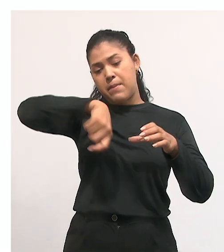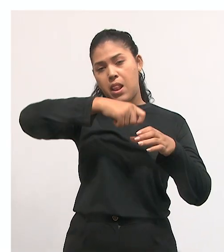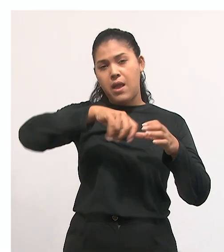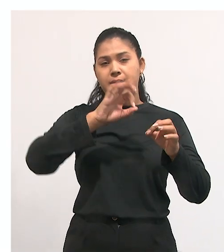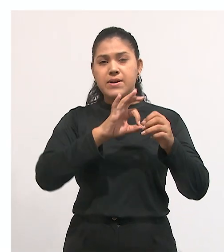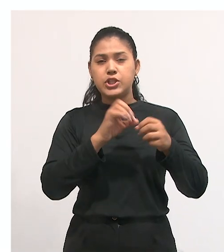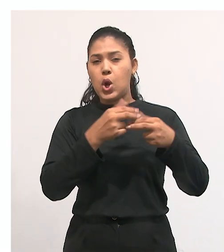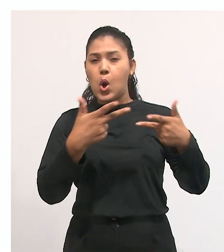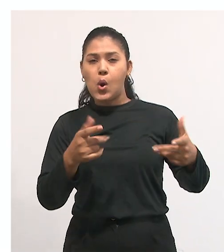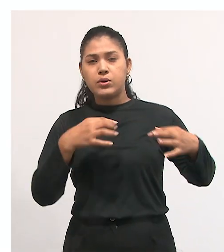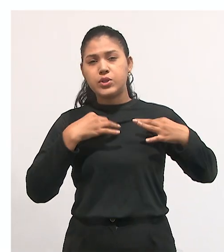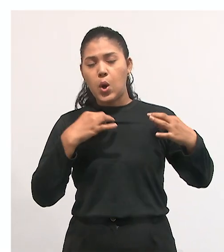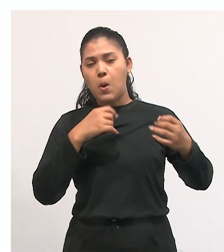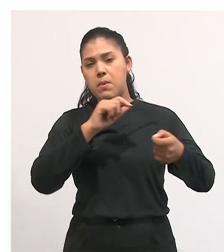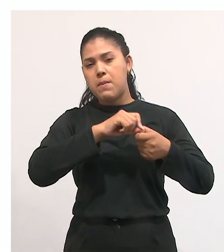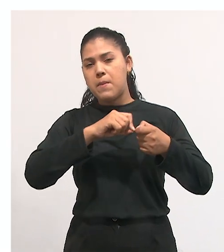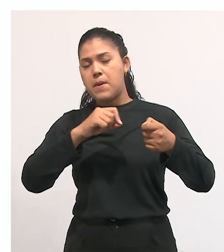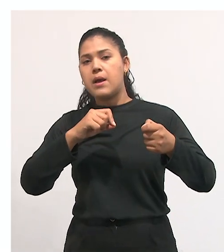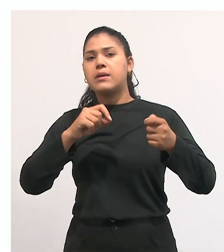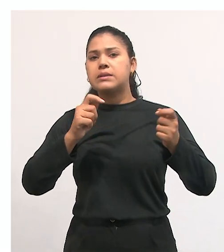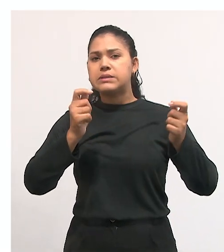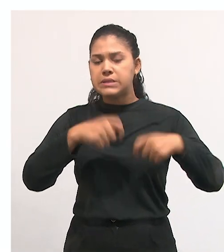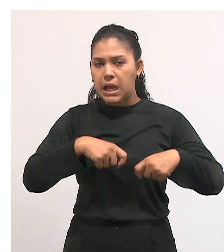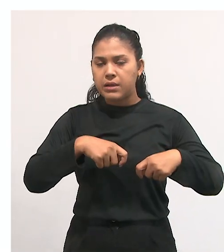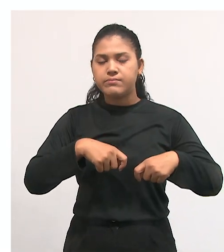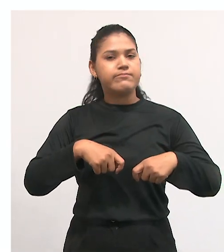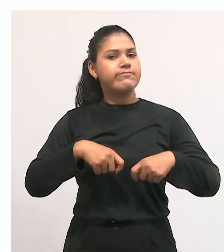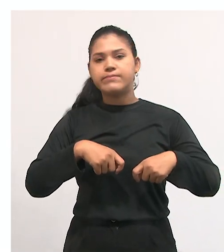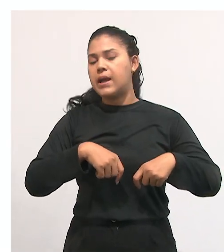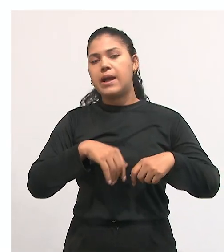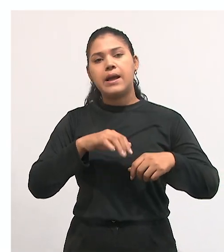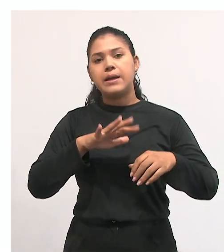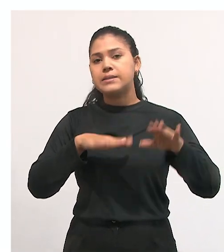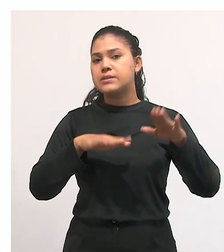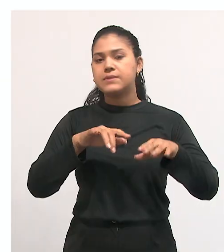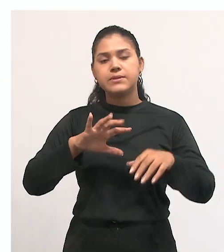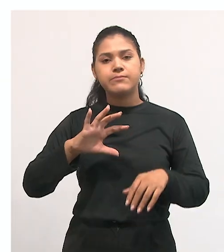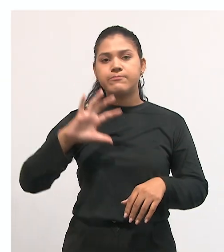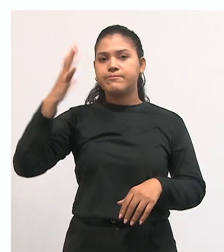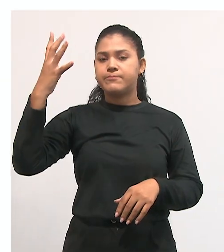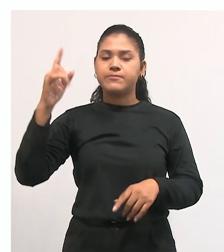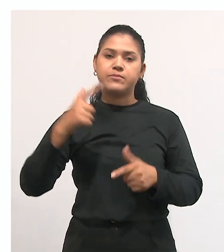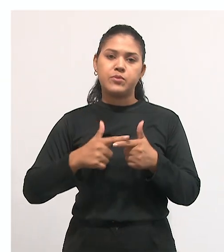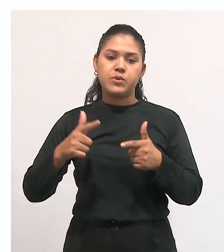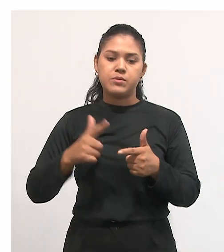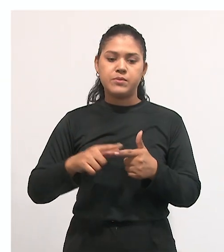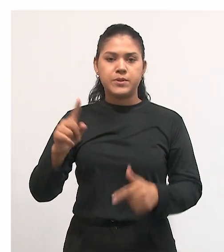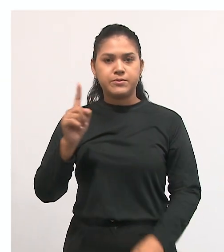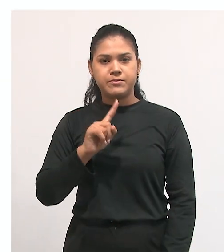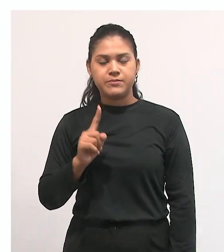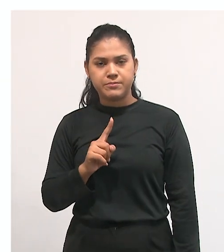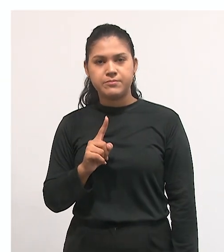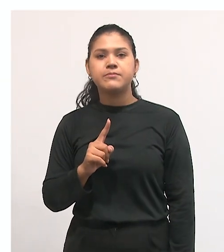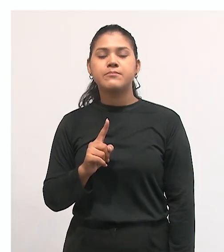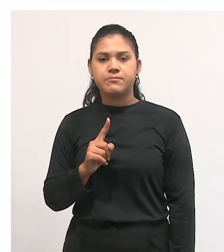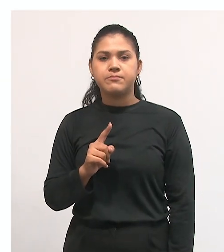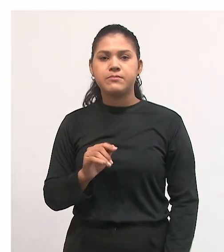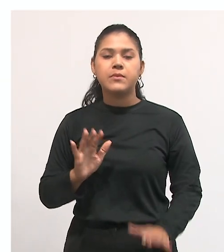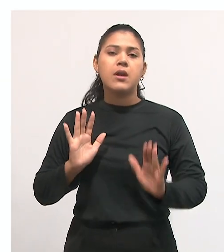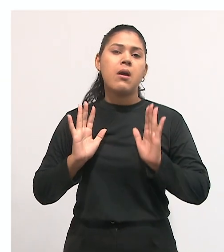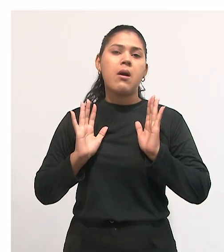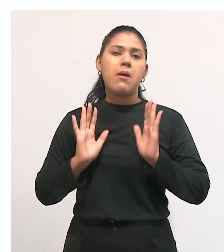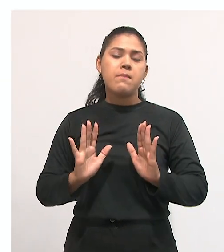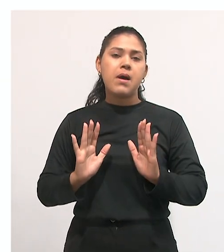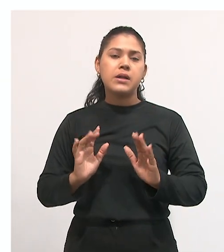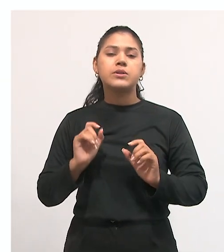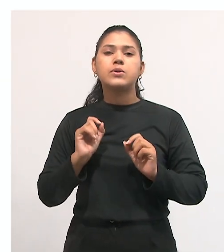melhor opção para todos os negócios, né? Marquei aqui, mas falhou, agora foi a canetinha.